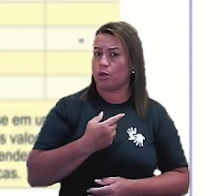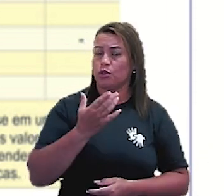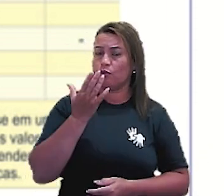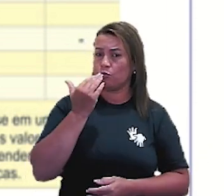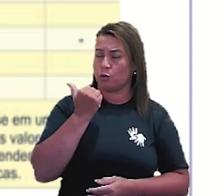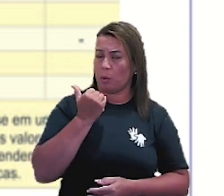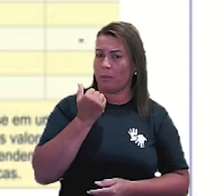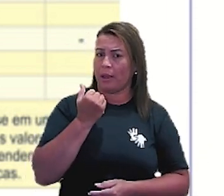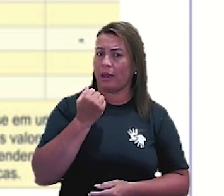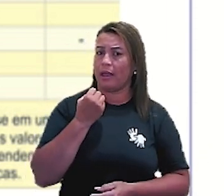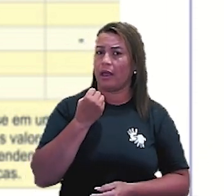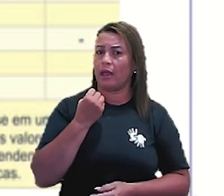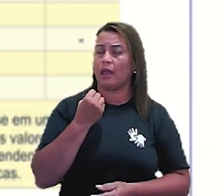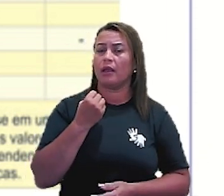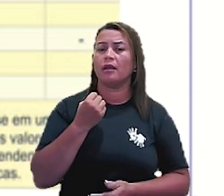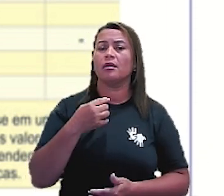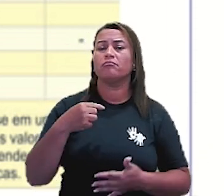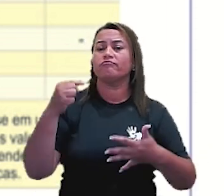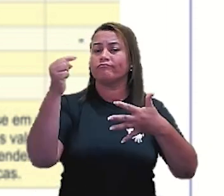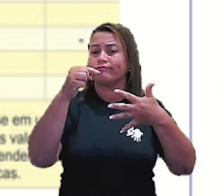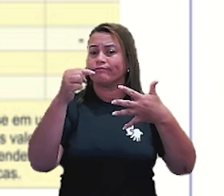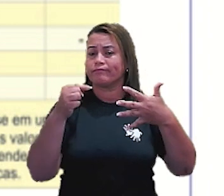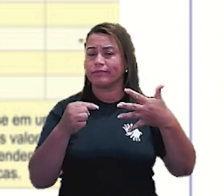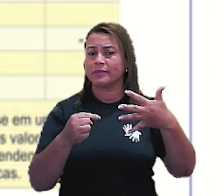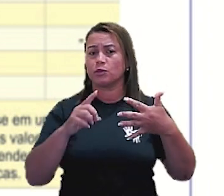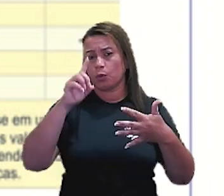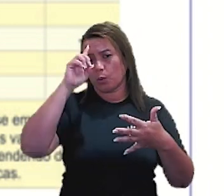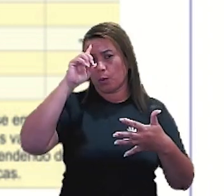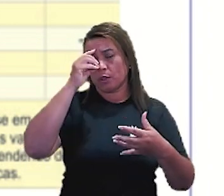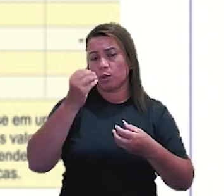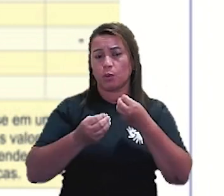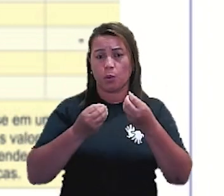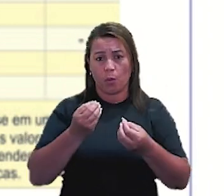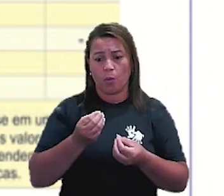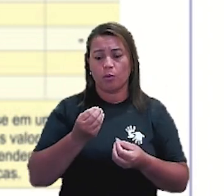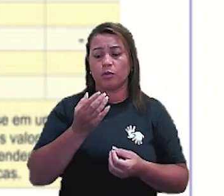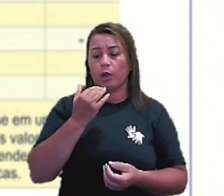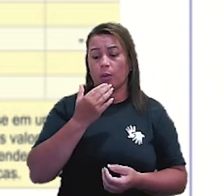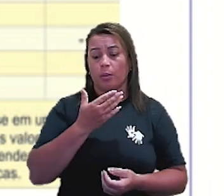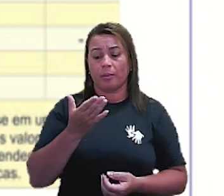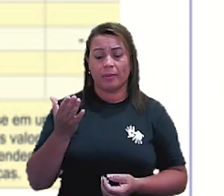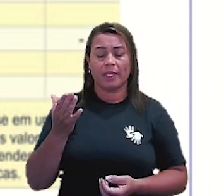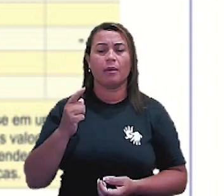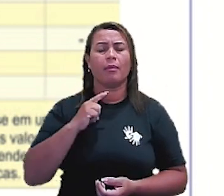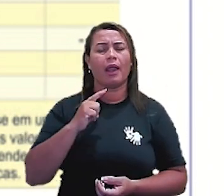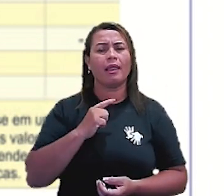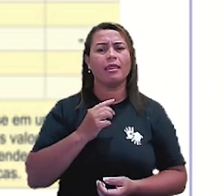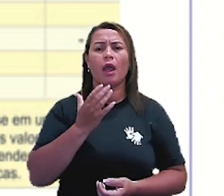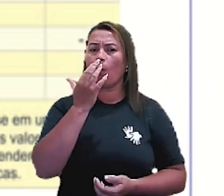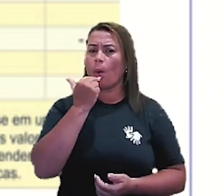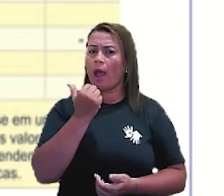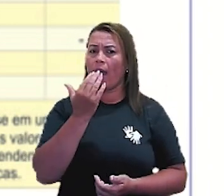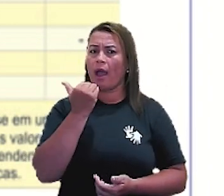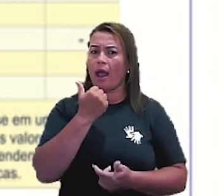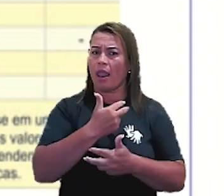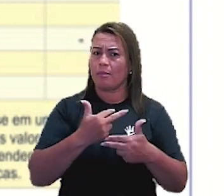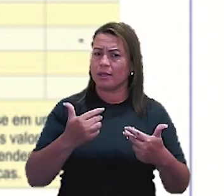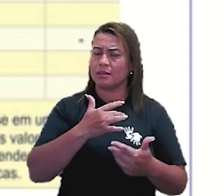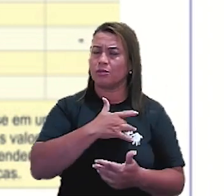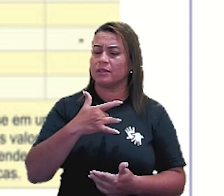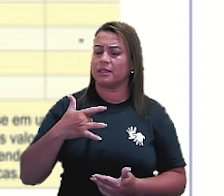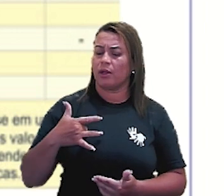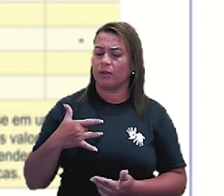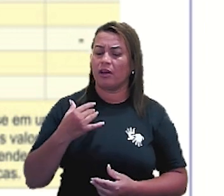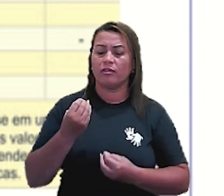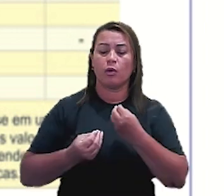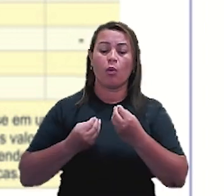deveríamos consumir, né, usualmente, daquele alimento, certo? Para promover uma alimentação mais saudável. Ela geralmente